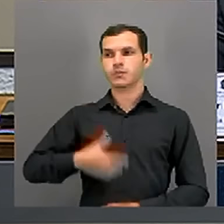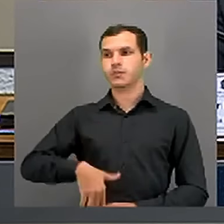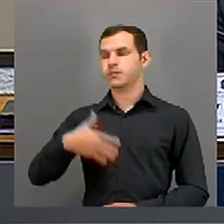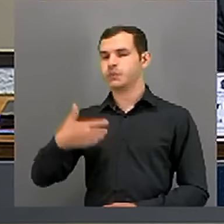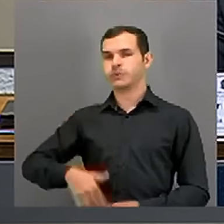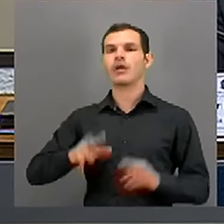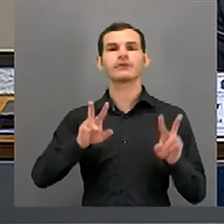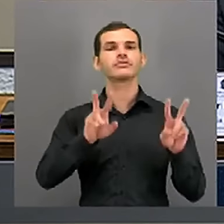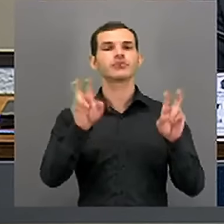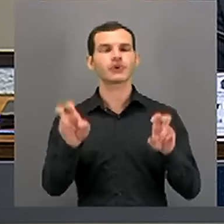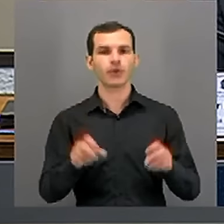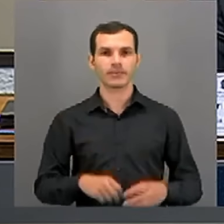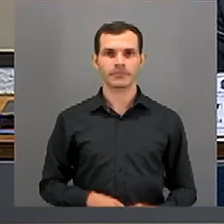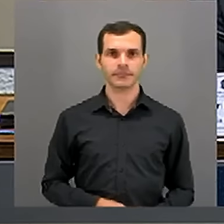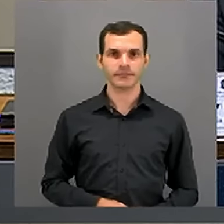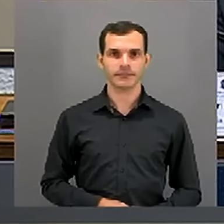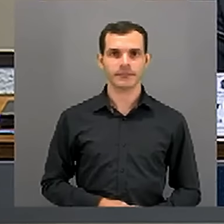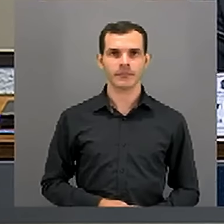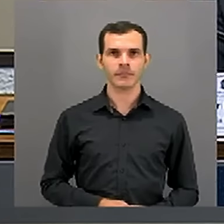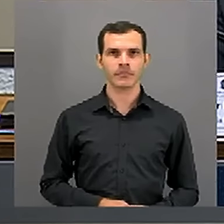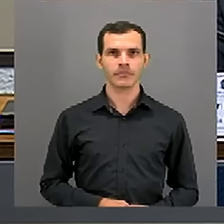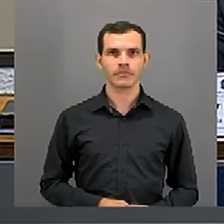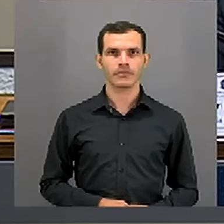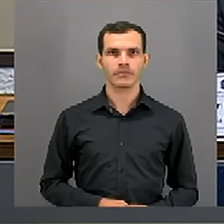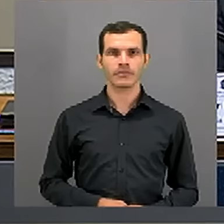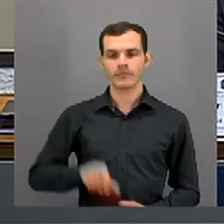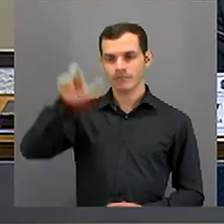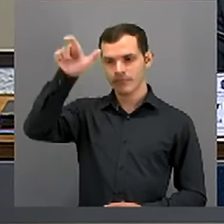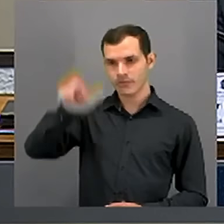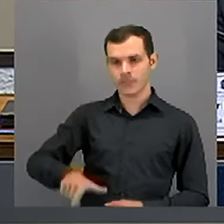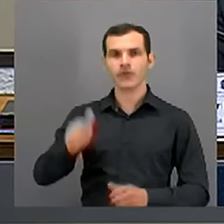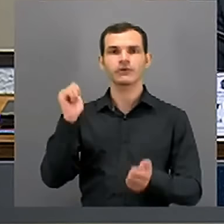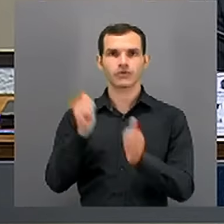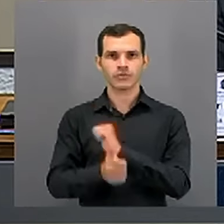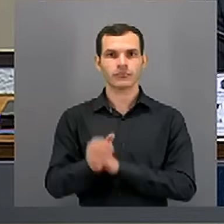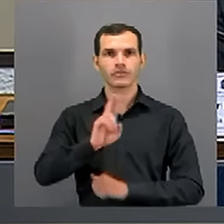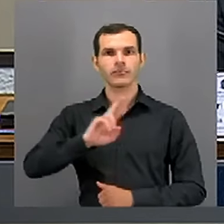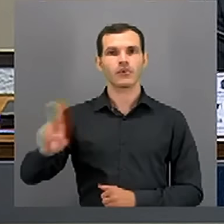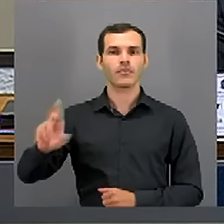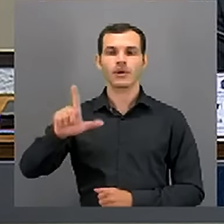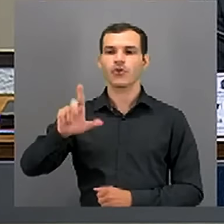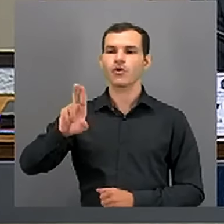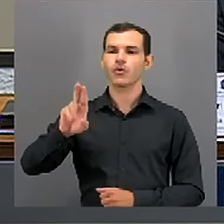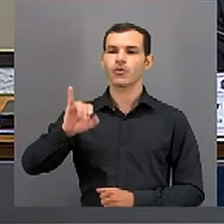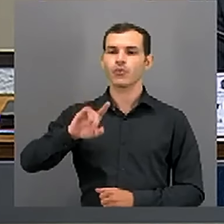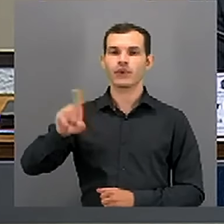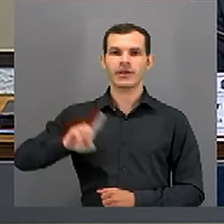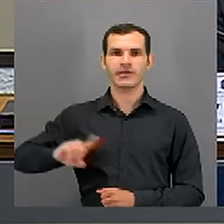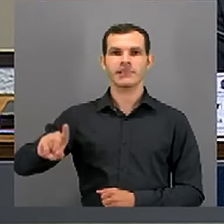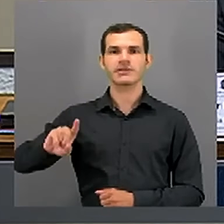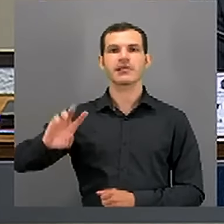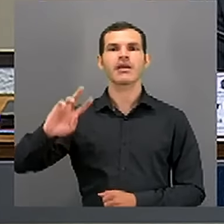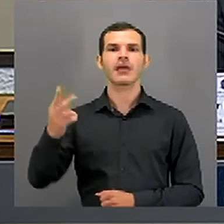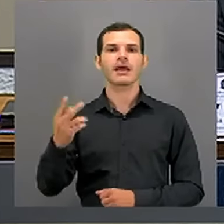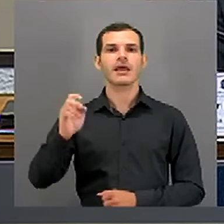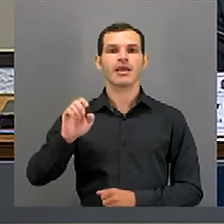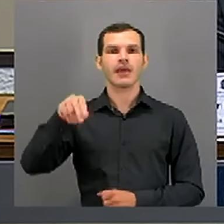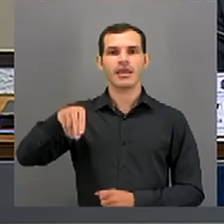do envolvimento do jogador Luiz Henrique, do Botafogo do Rio.